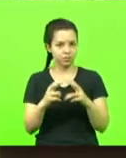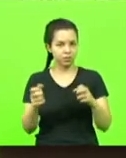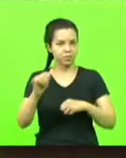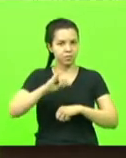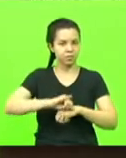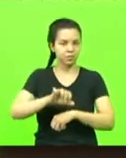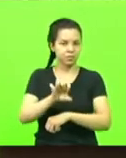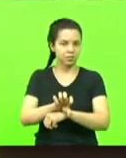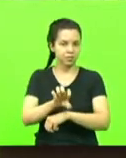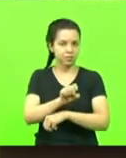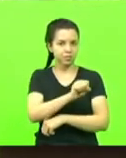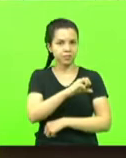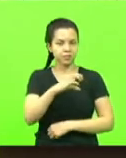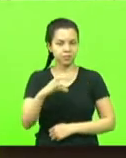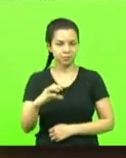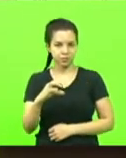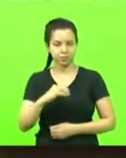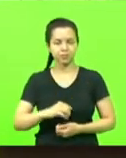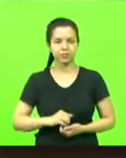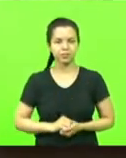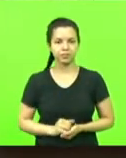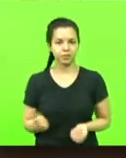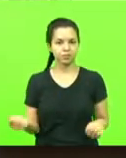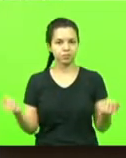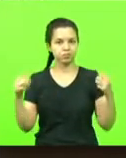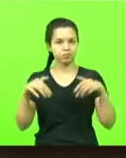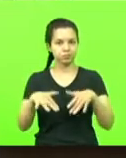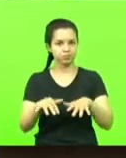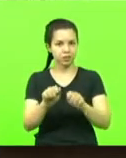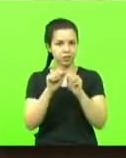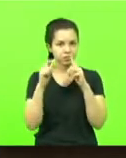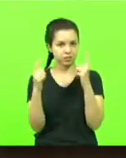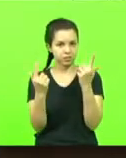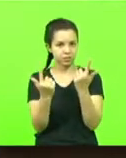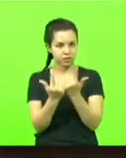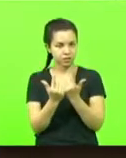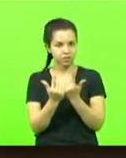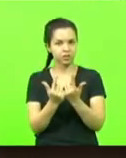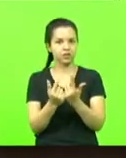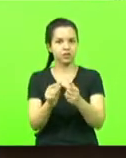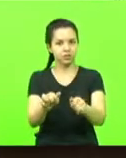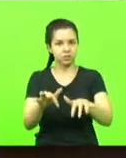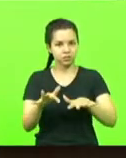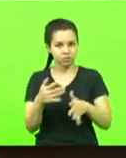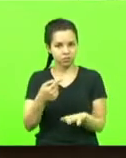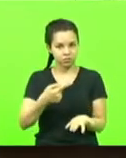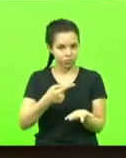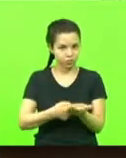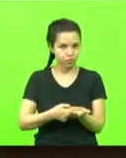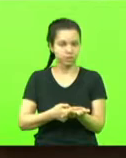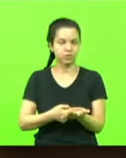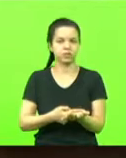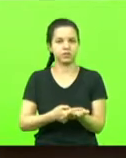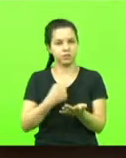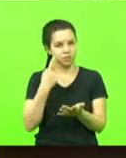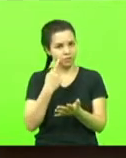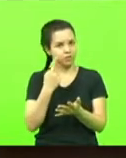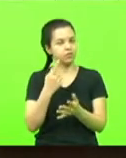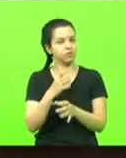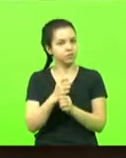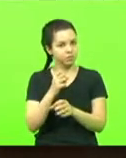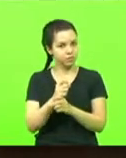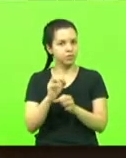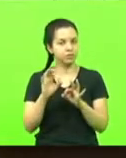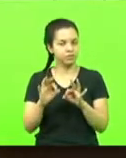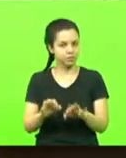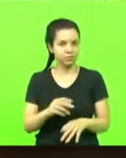do estado de Santa Catarina, reuniu-se a Assembleia Legislativa em sessão ordinária. Havendo quórum regimental, o